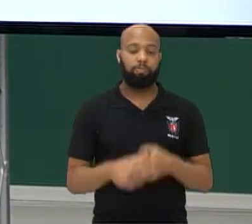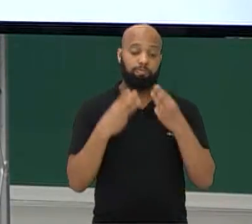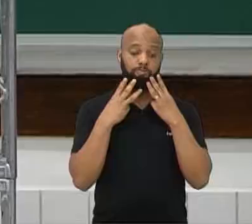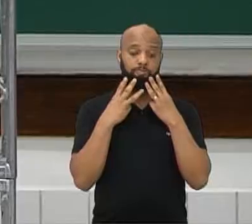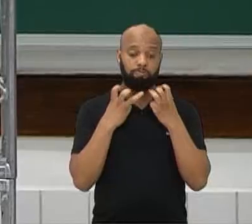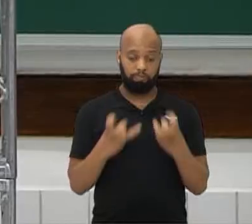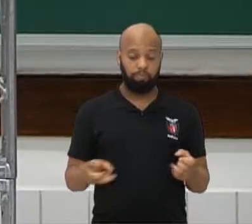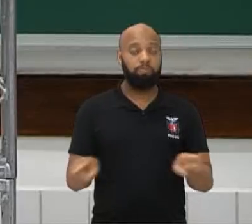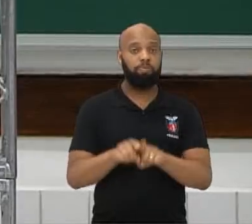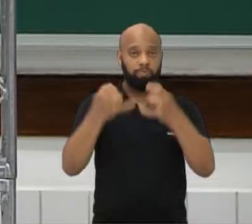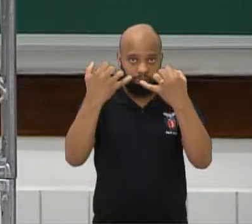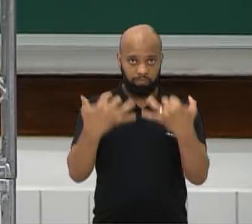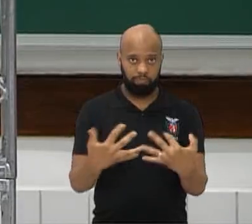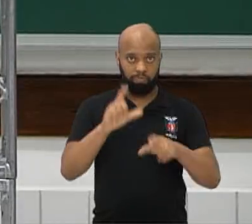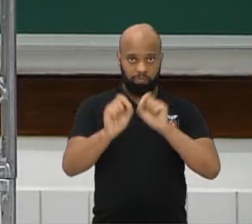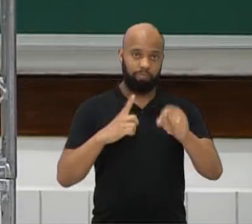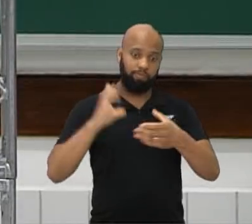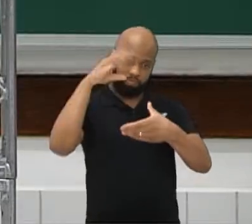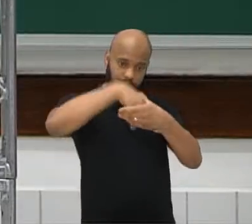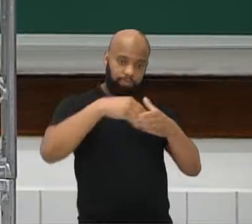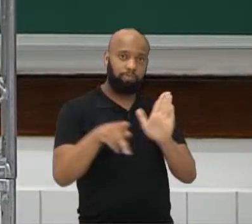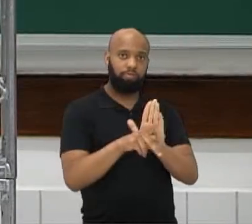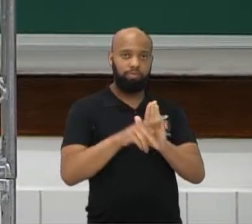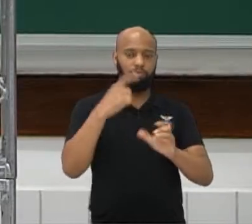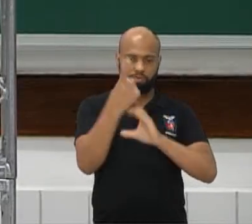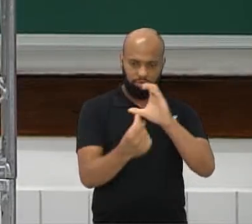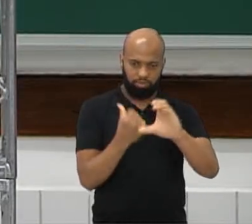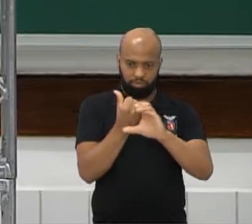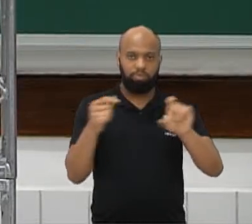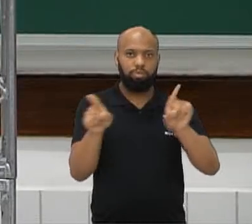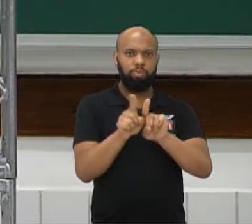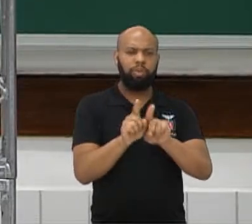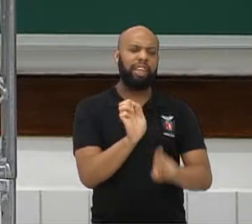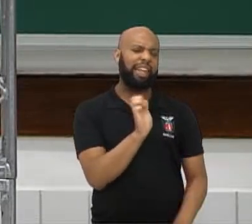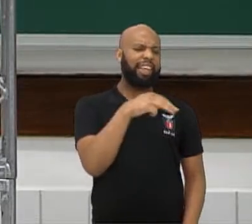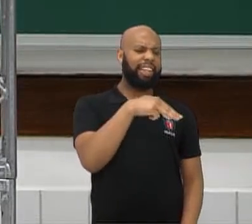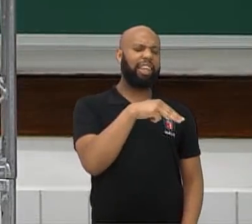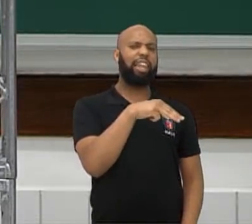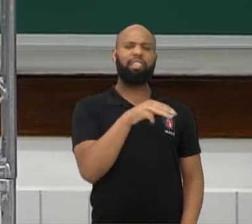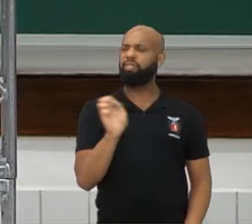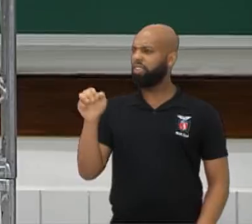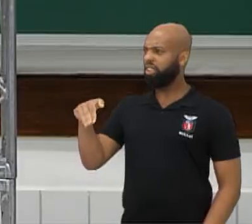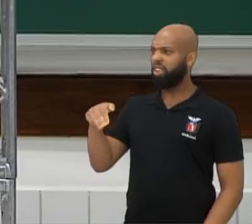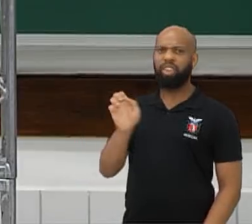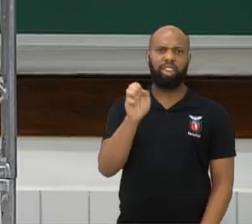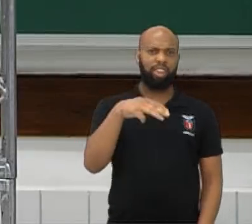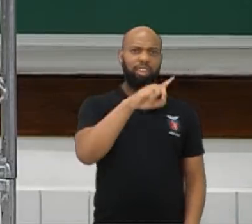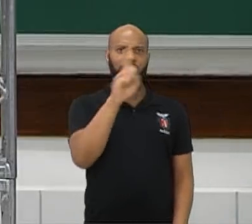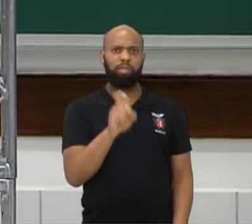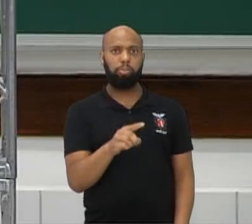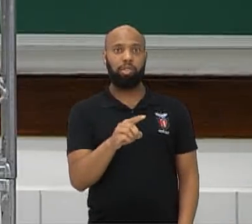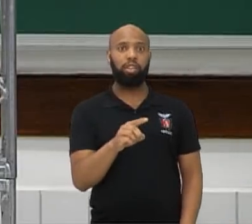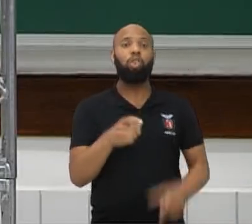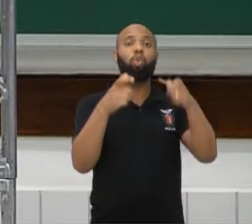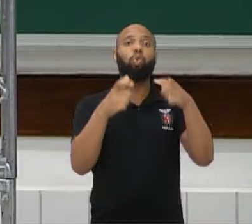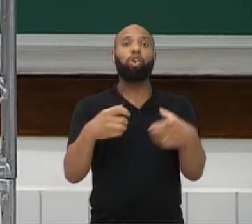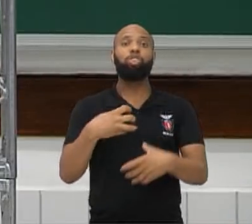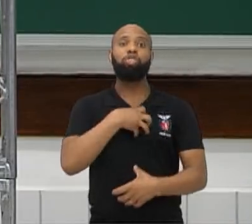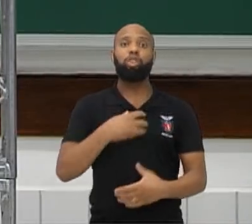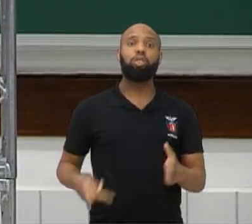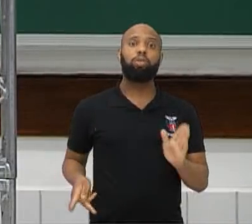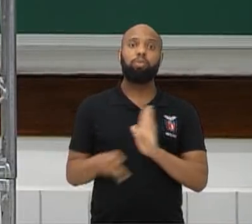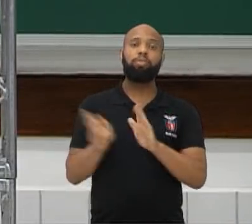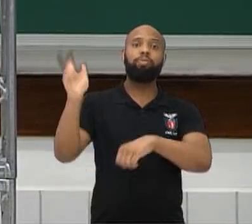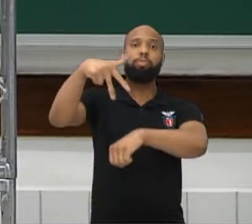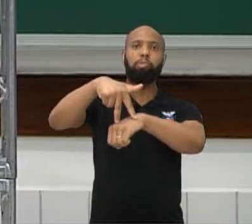está explicando que dentro do capitalismo, quem é quem vai ser definido pela posição que ele tem nessa